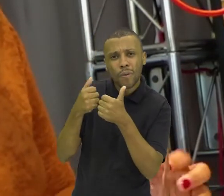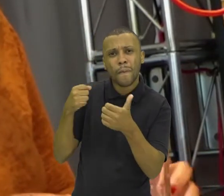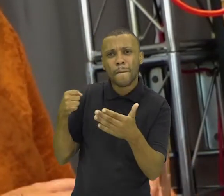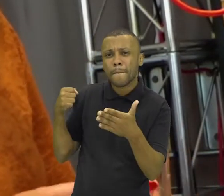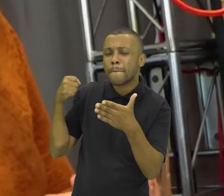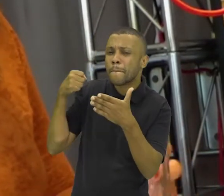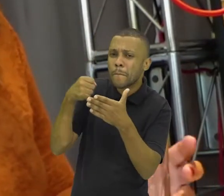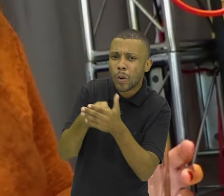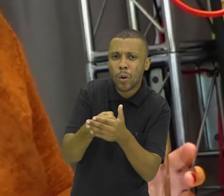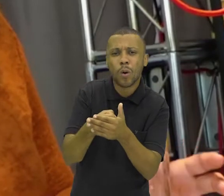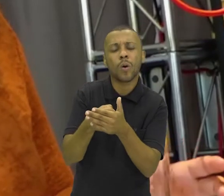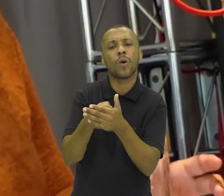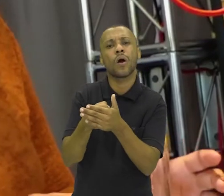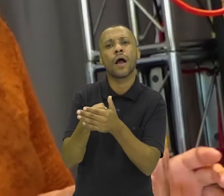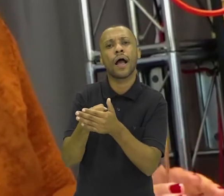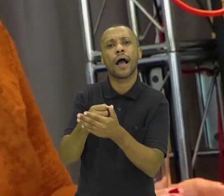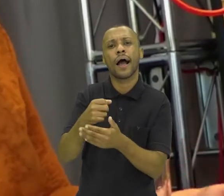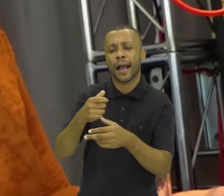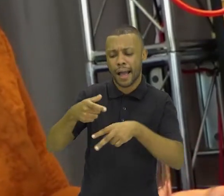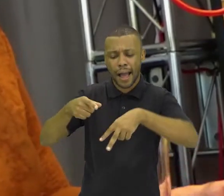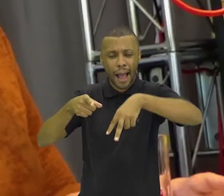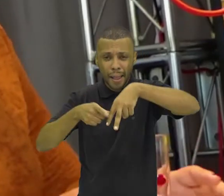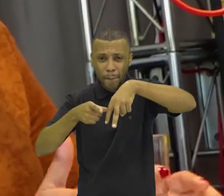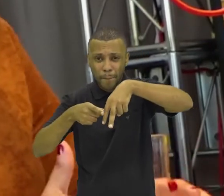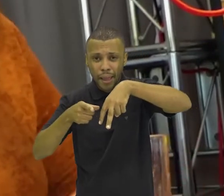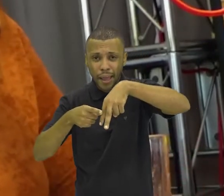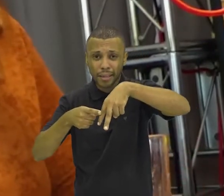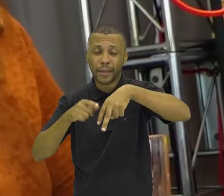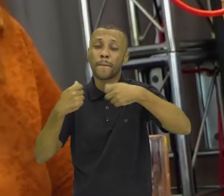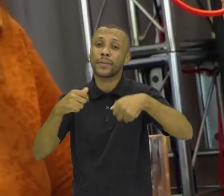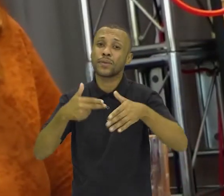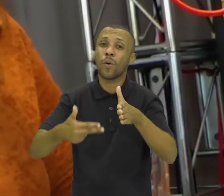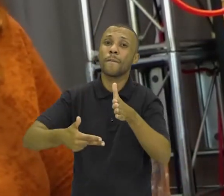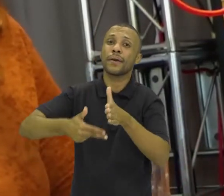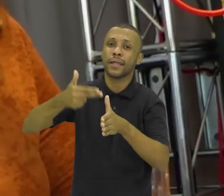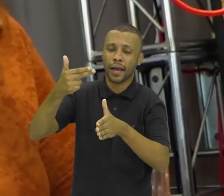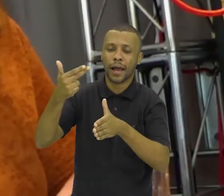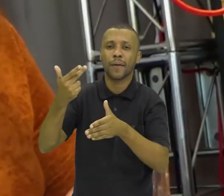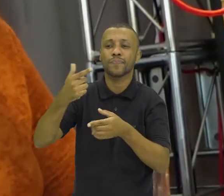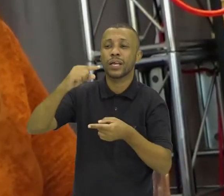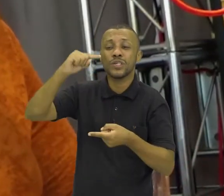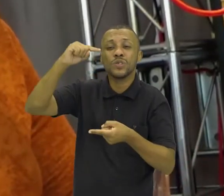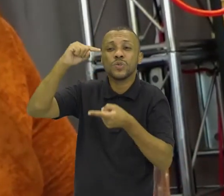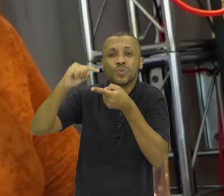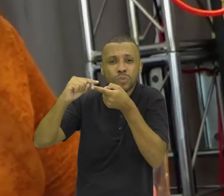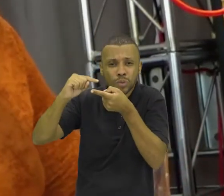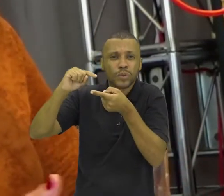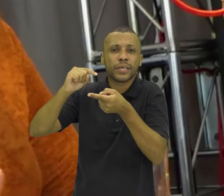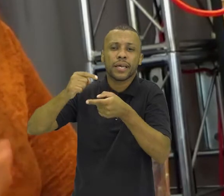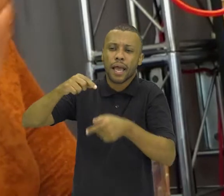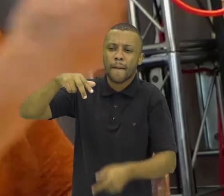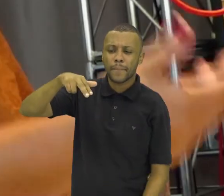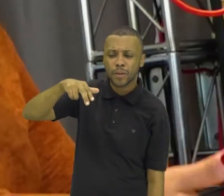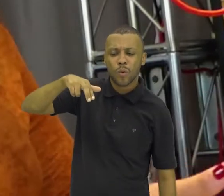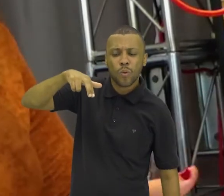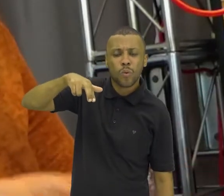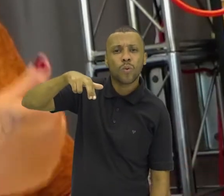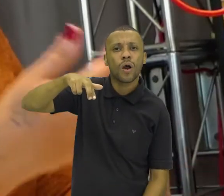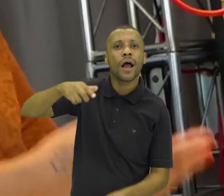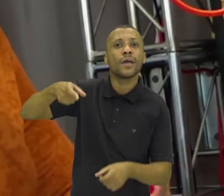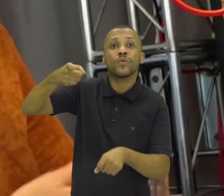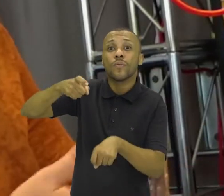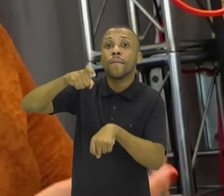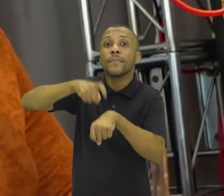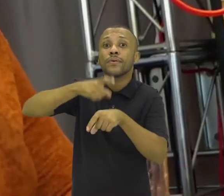aí teve um encurtamento na perna. Eu não encarei meu pai como uma pessoa com deficiência. Ele era. Quando eu cheguei